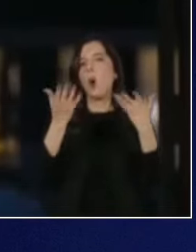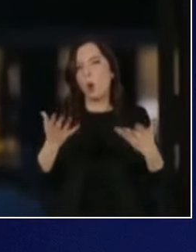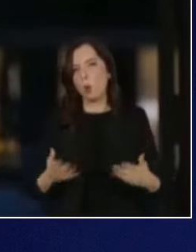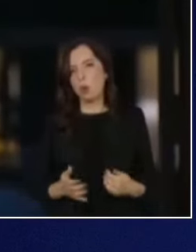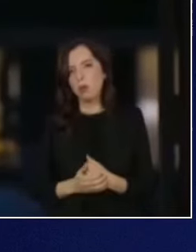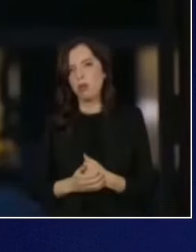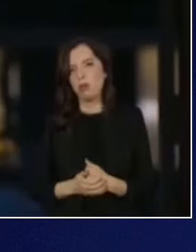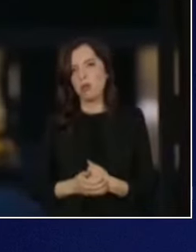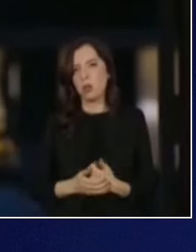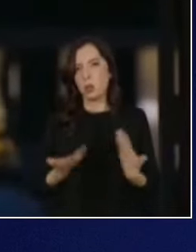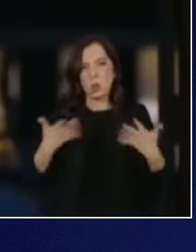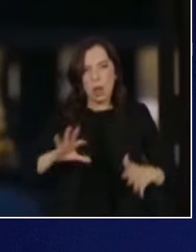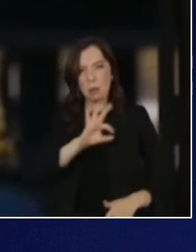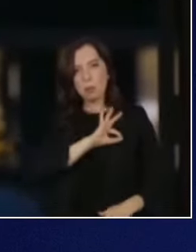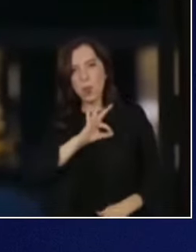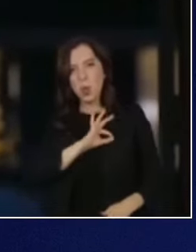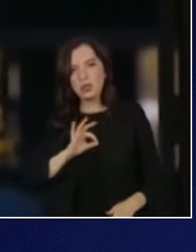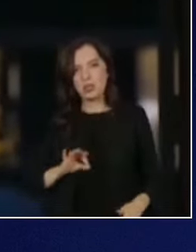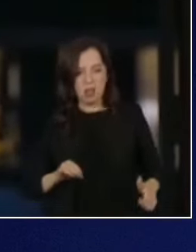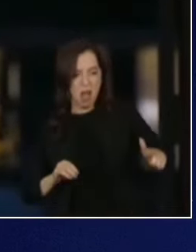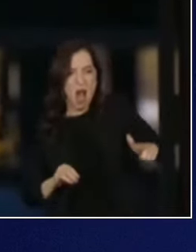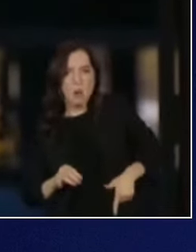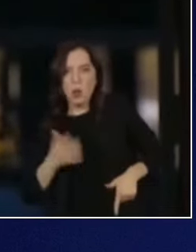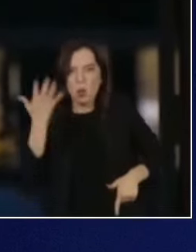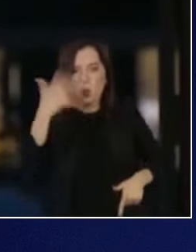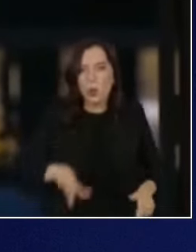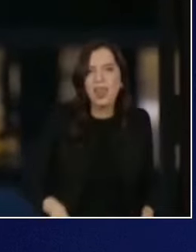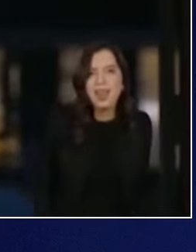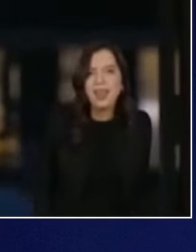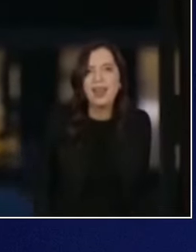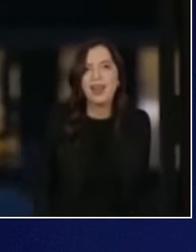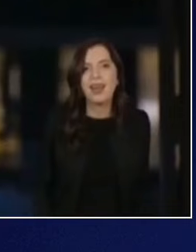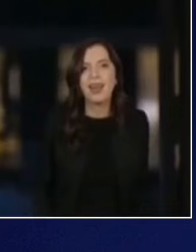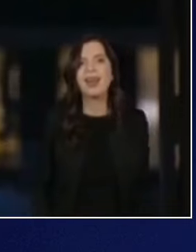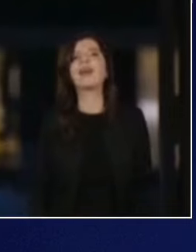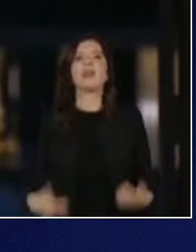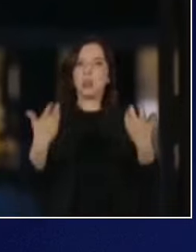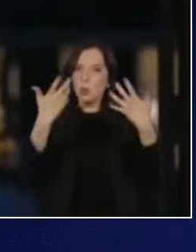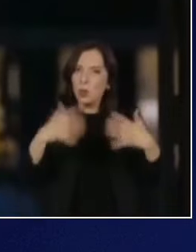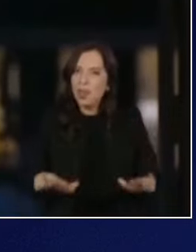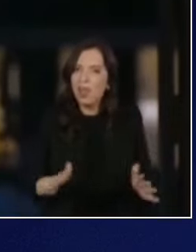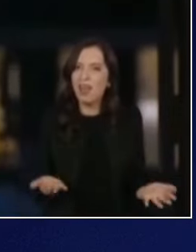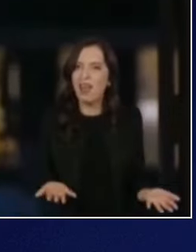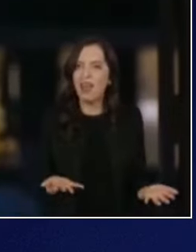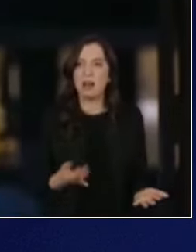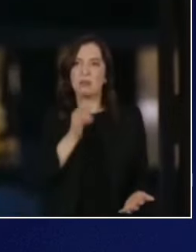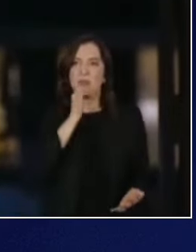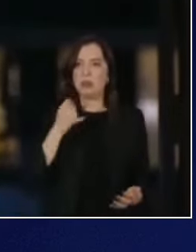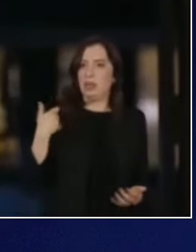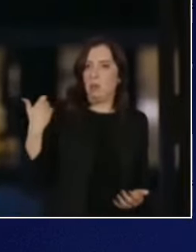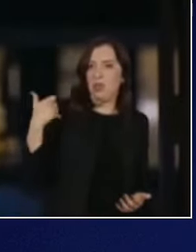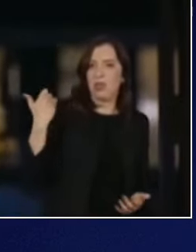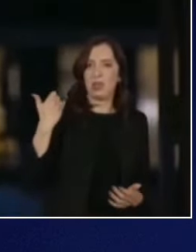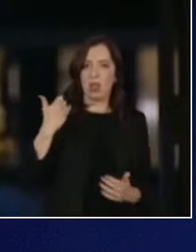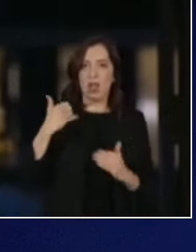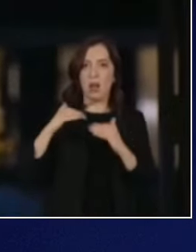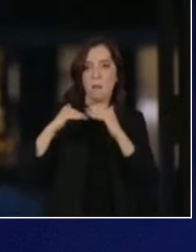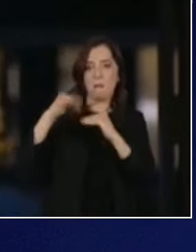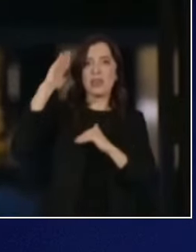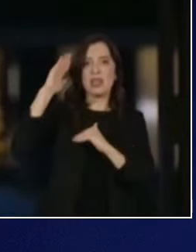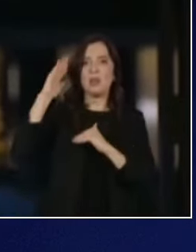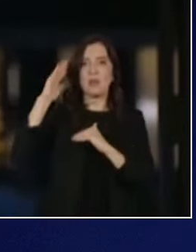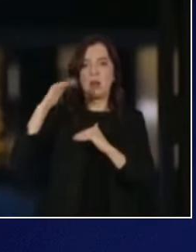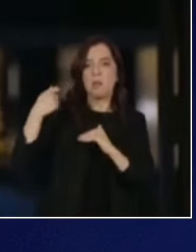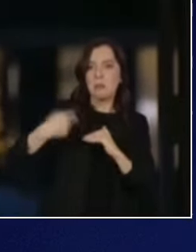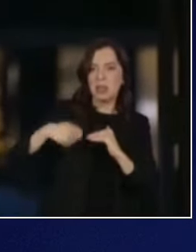armada não dá para eleger aqueles que são contra a redução da maioridade penal ou que são contra o fim